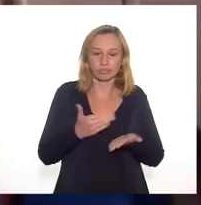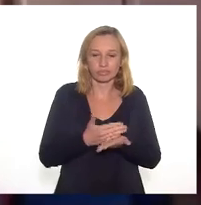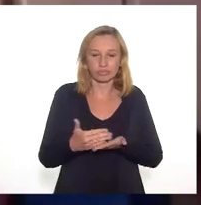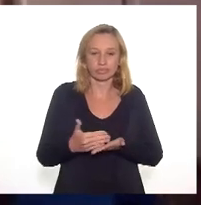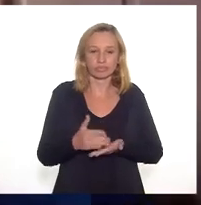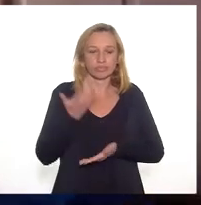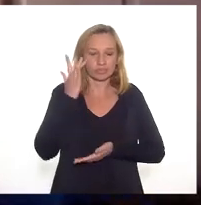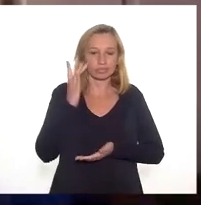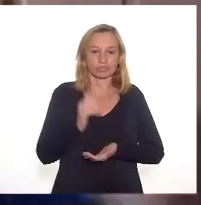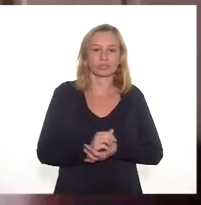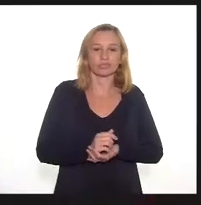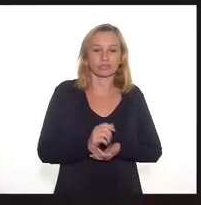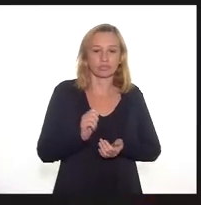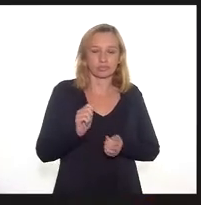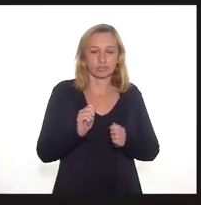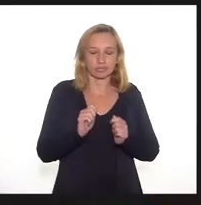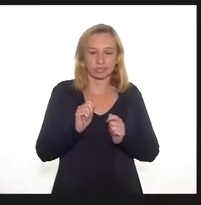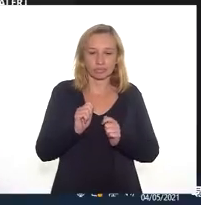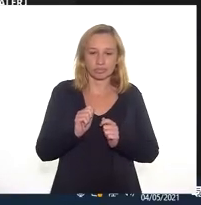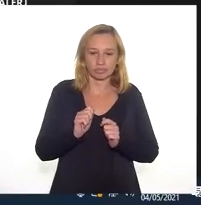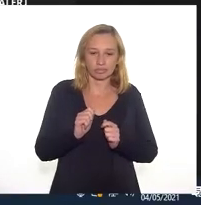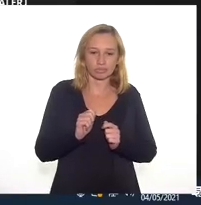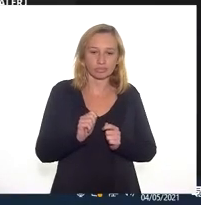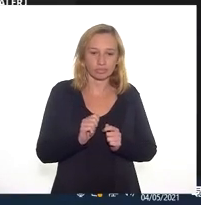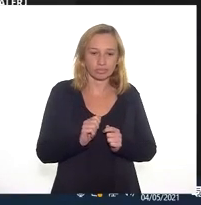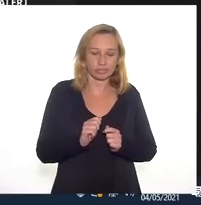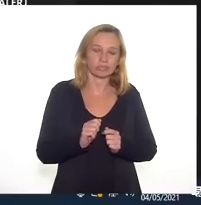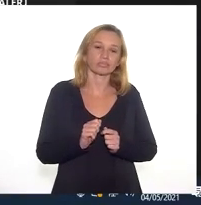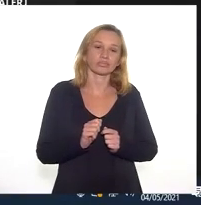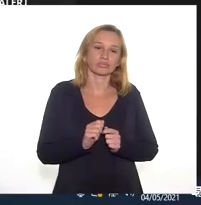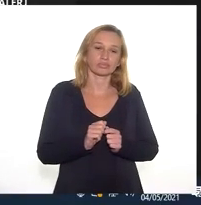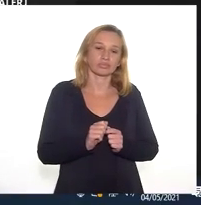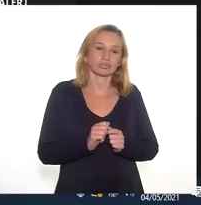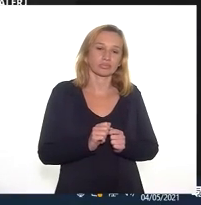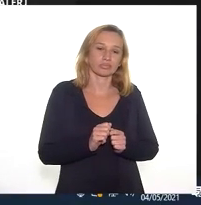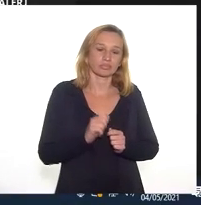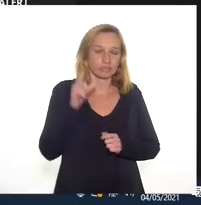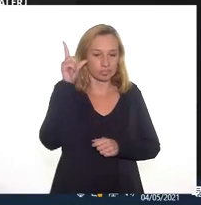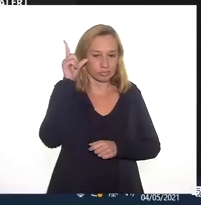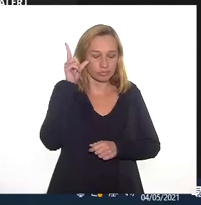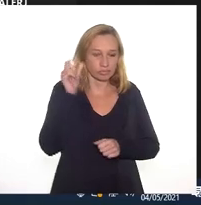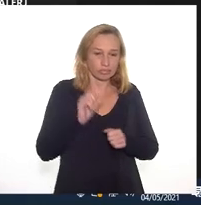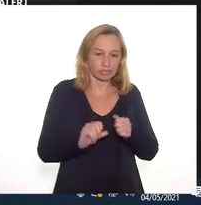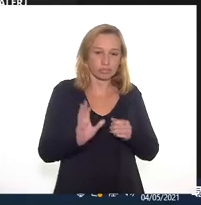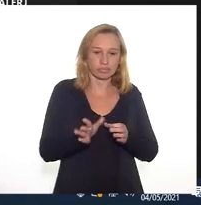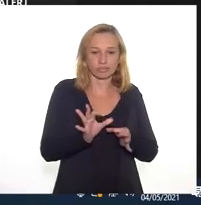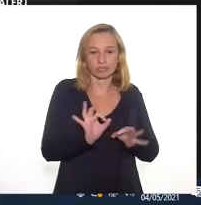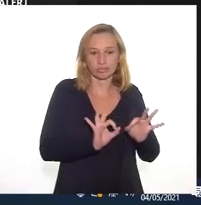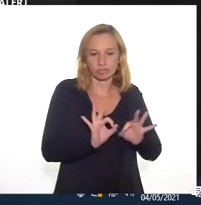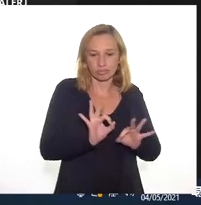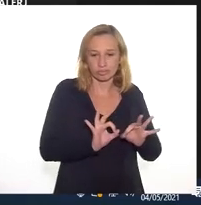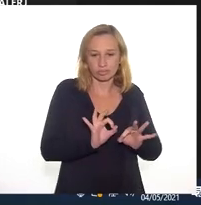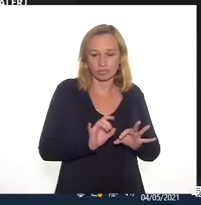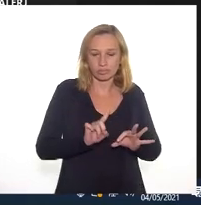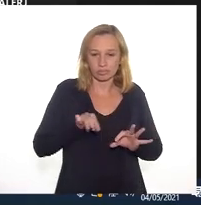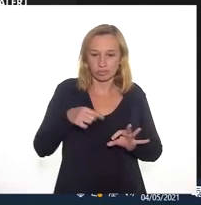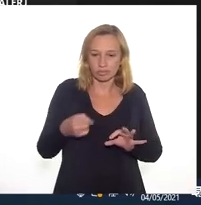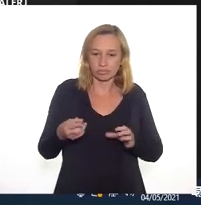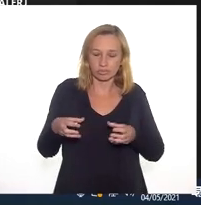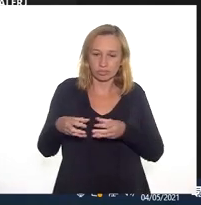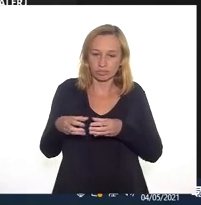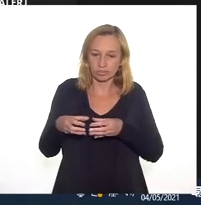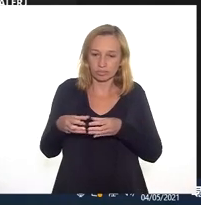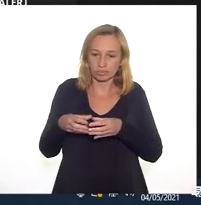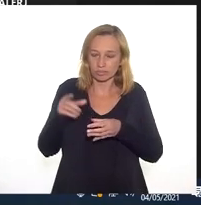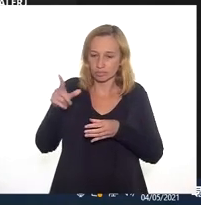acho que a Lucinha podia fazer o cômputo geral do que já tem, do que já está organizado, e depois colocar no nosso